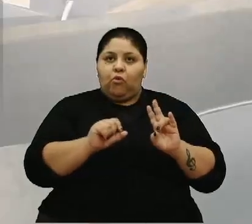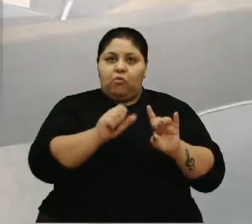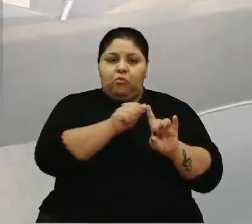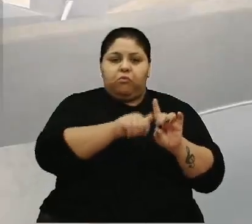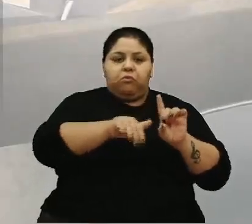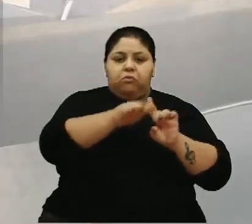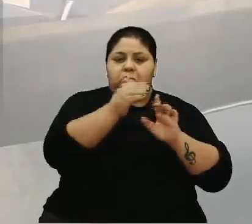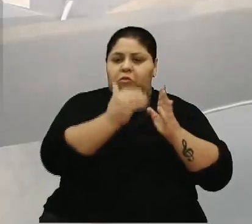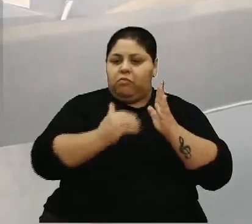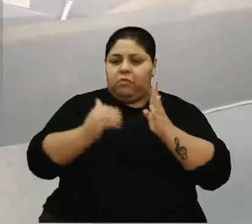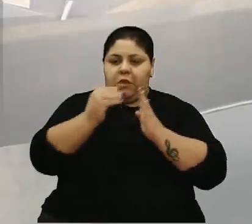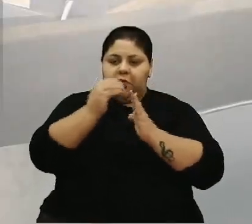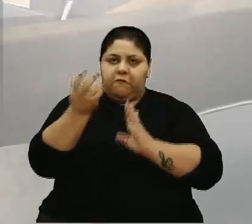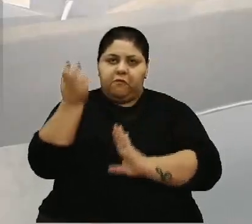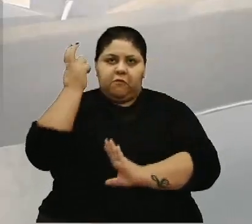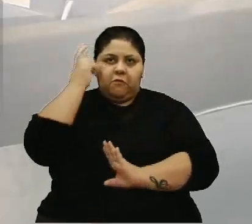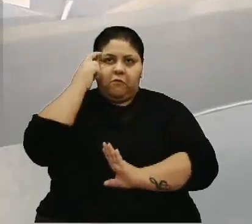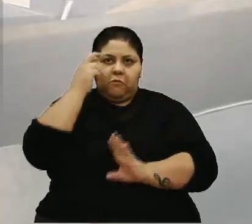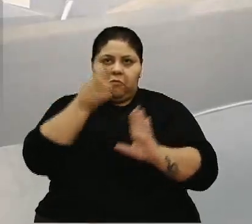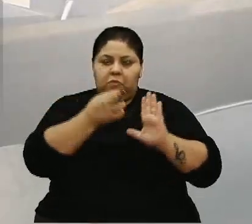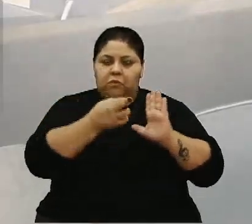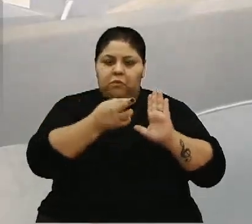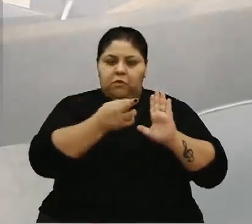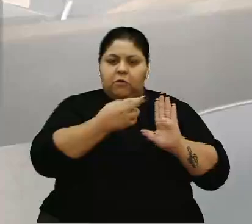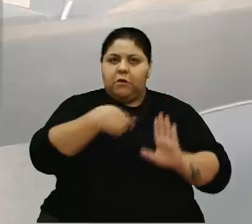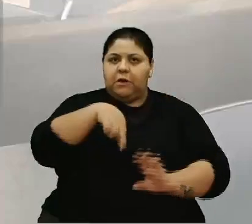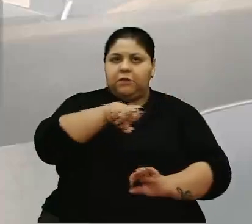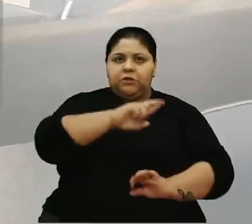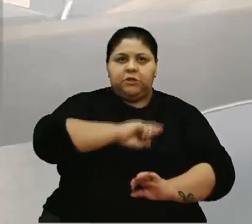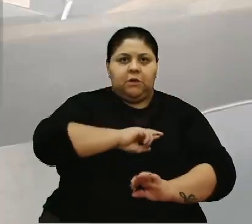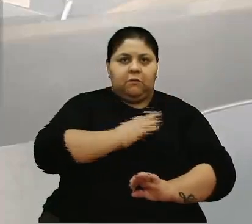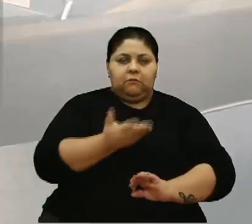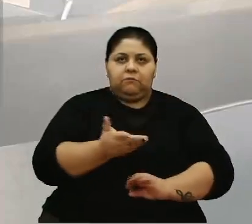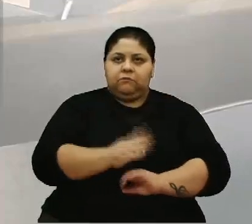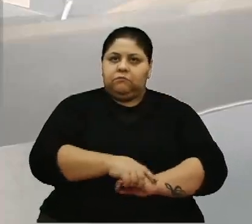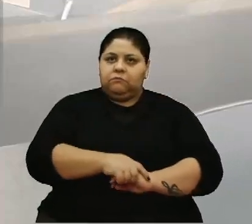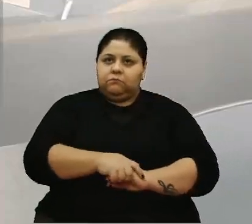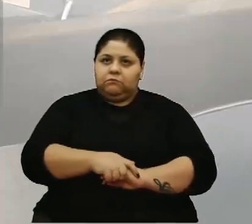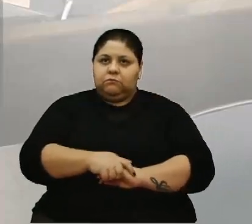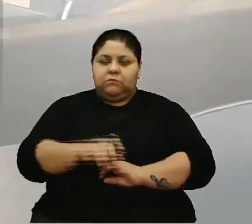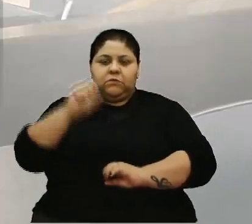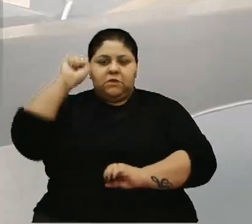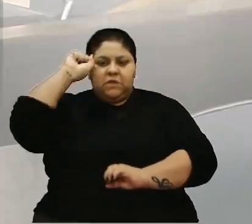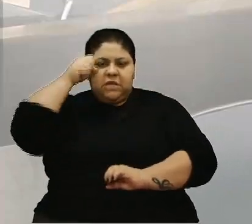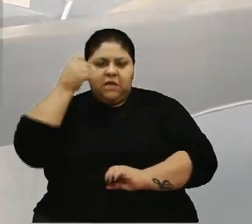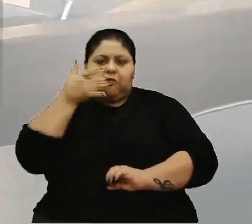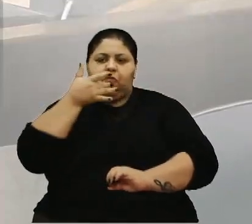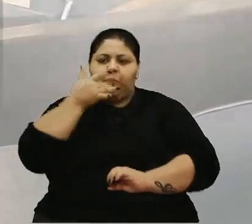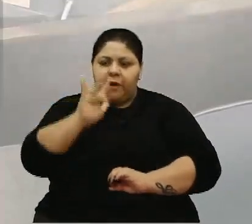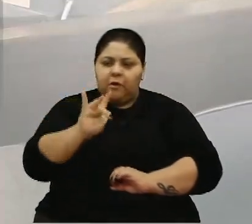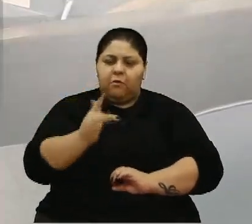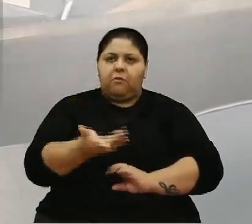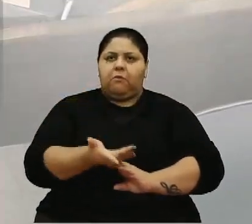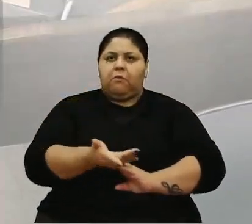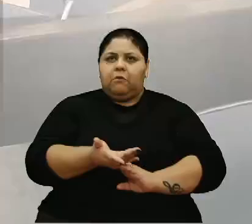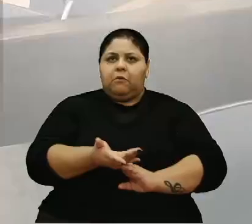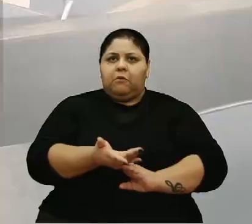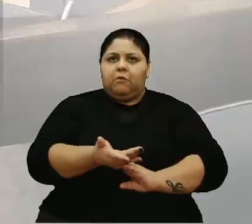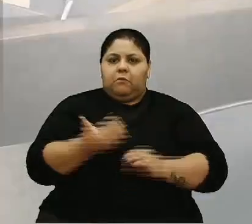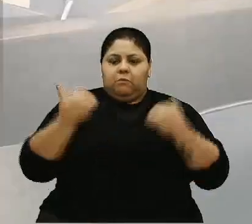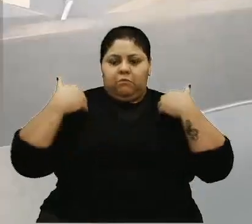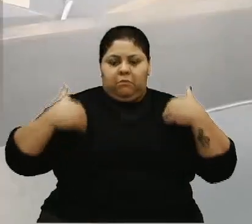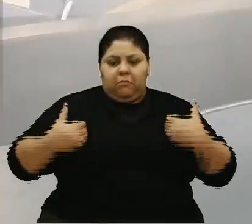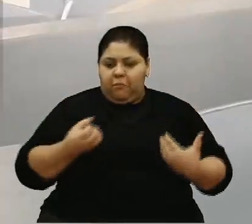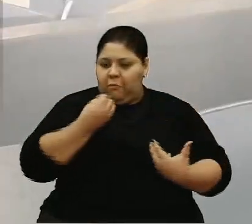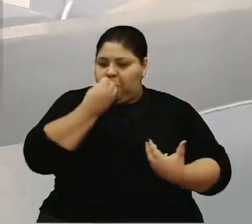nível cultural, religião, se é negro, se é branco, se é bem vestido ou se